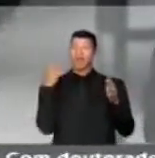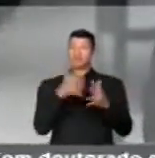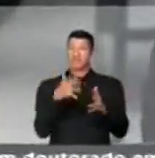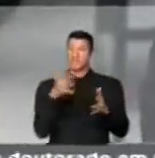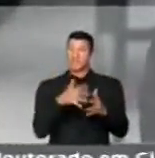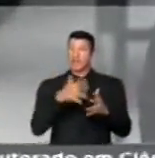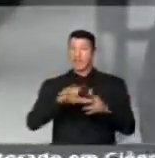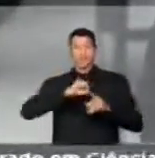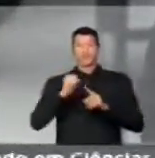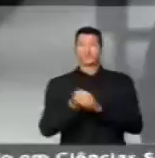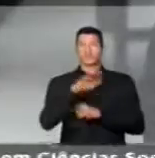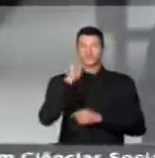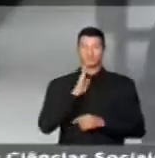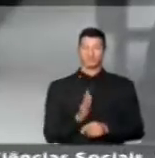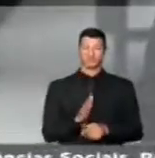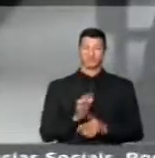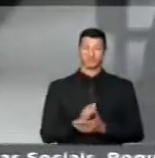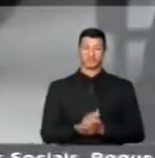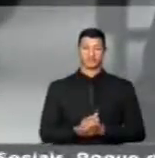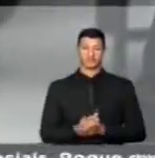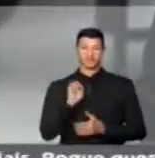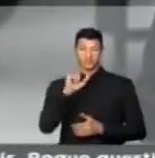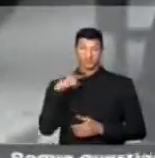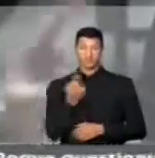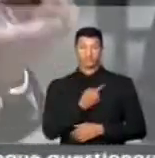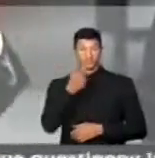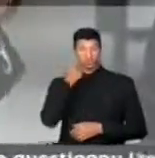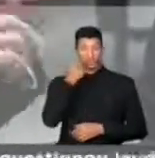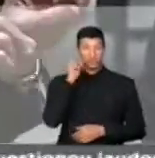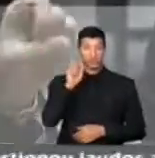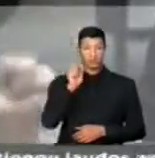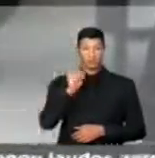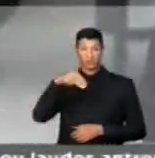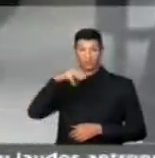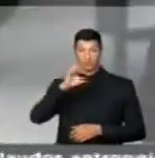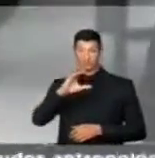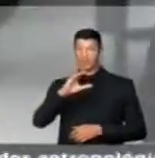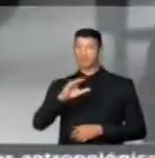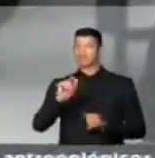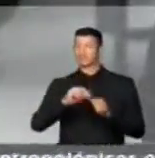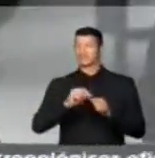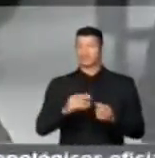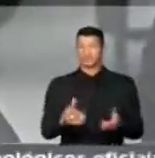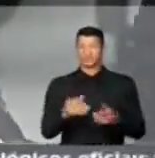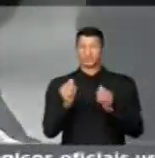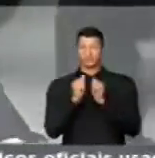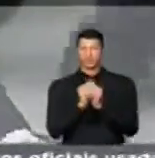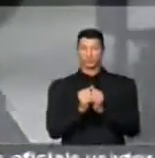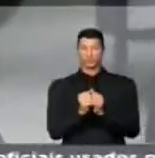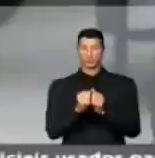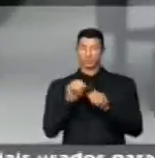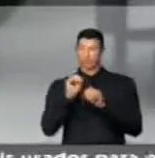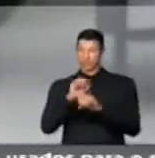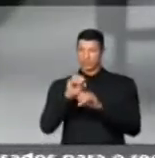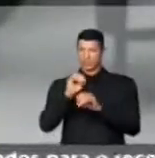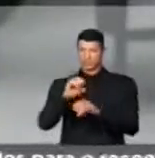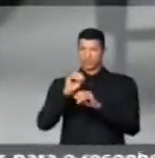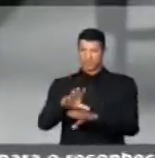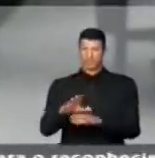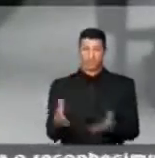a sociedade brasileira. Se nós formos ver o que o MEC aprontou com a